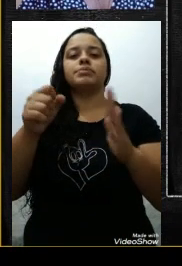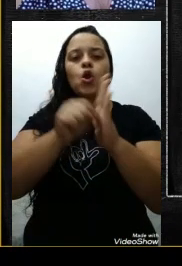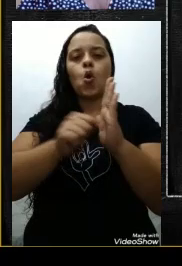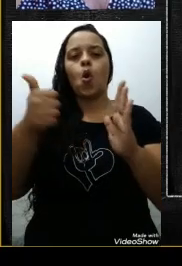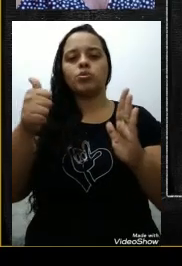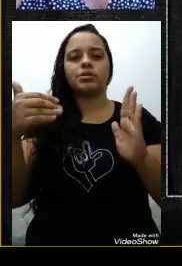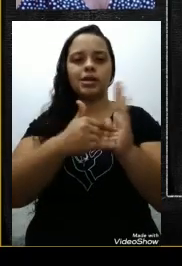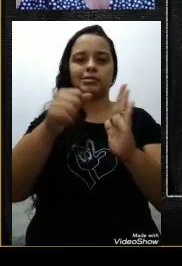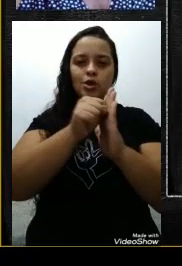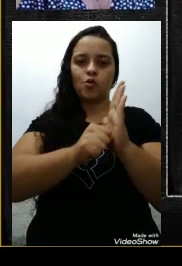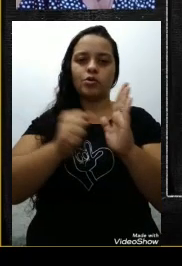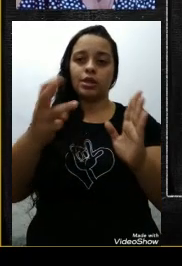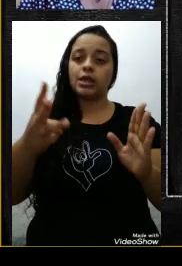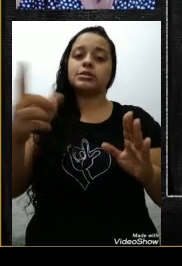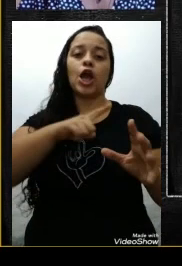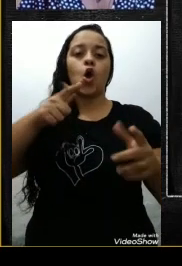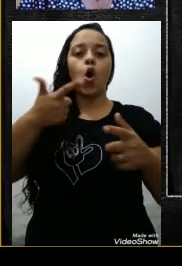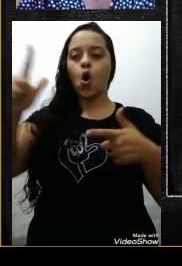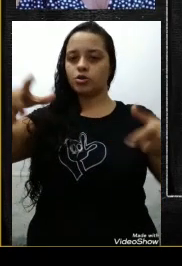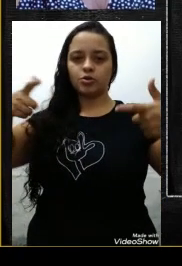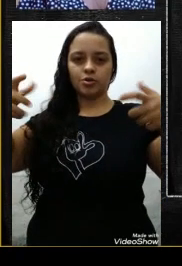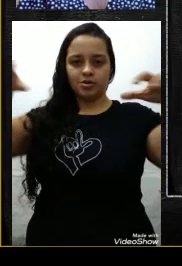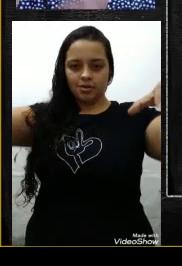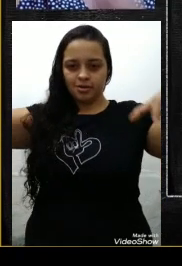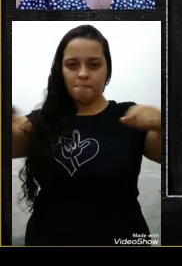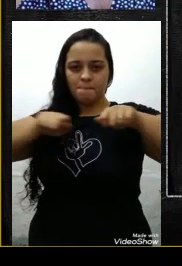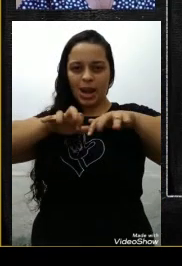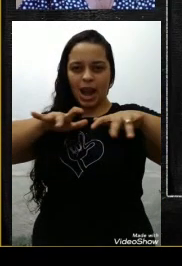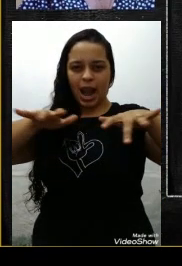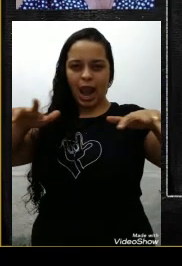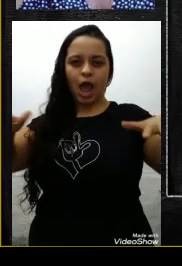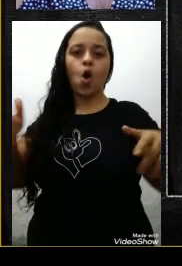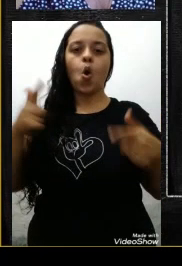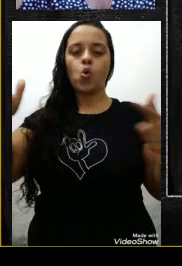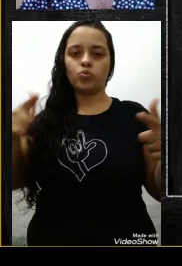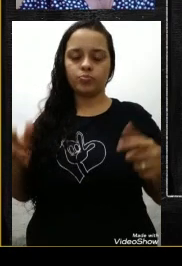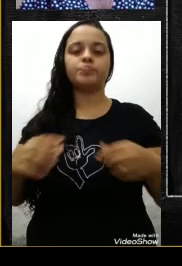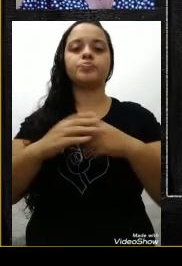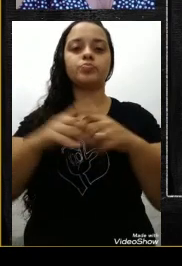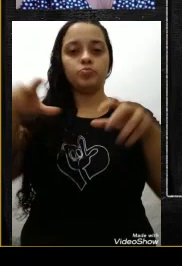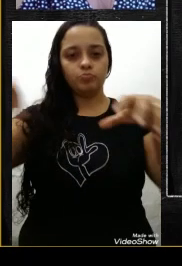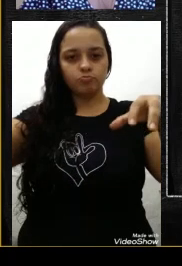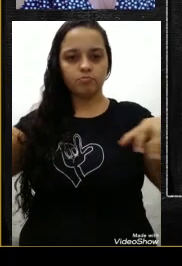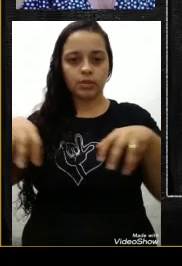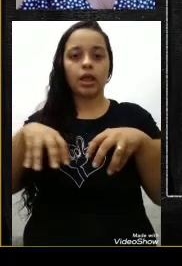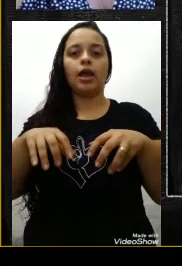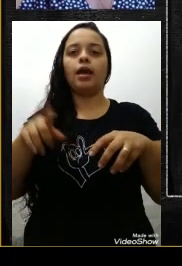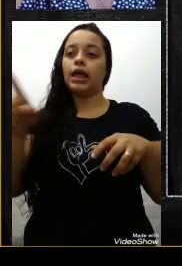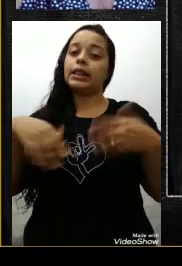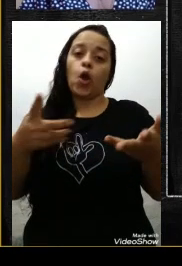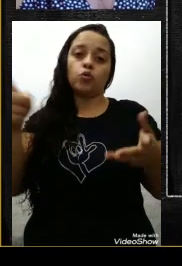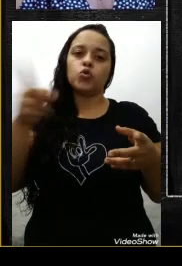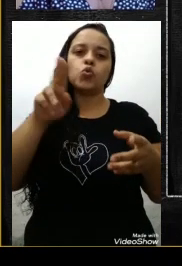centros urbanos vão surgir. E esses centros urbanos vão crescer muito rapidamente. Então,